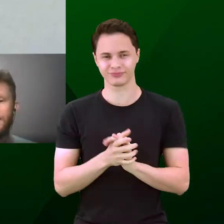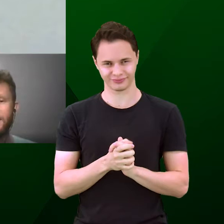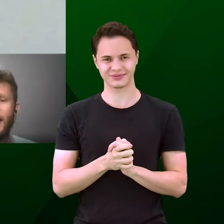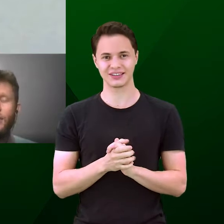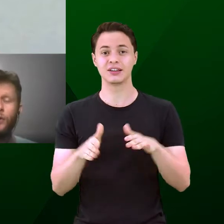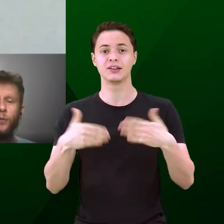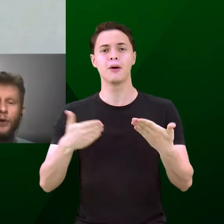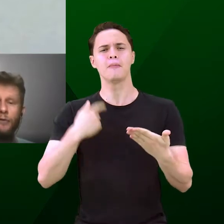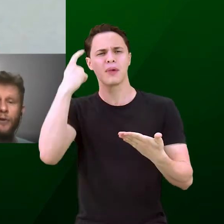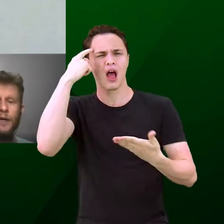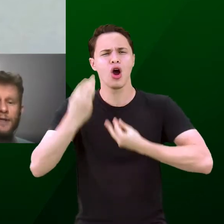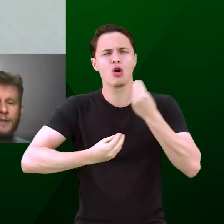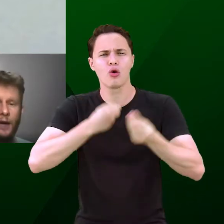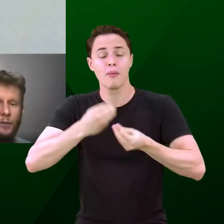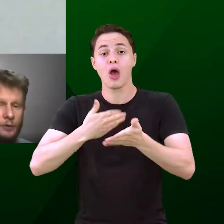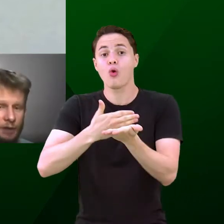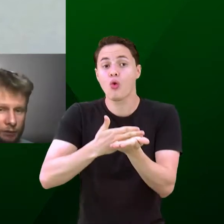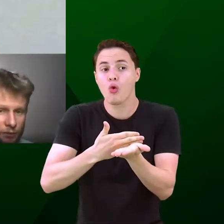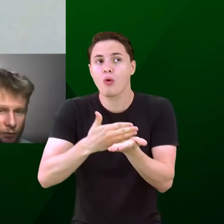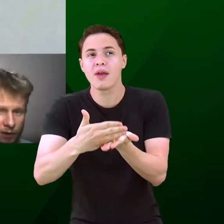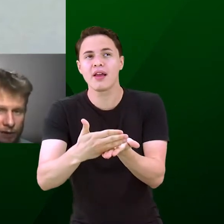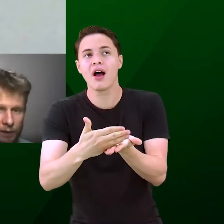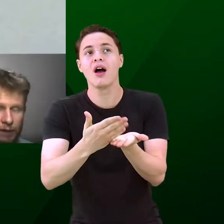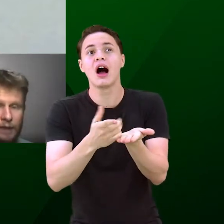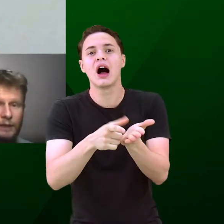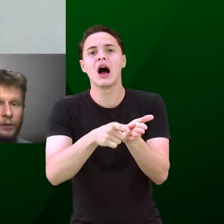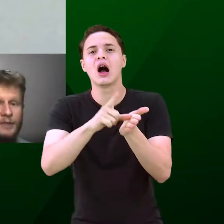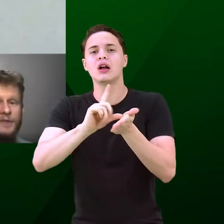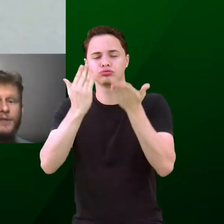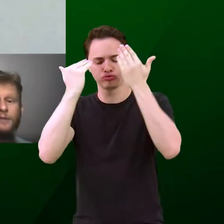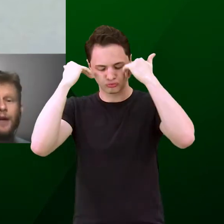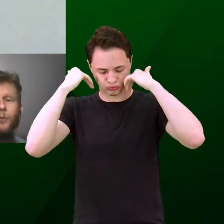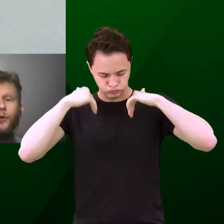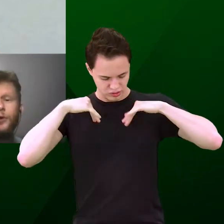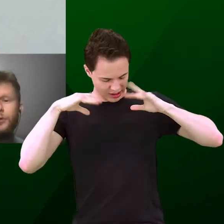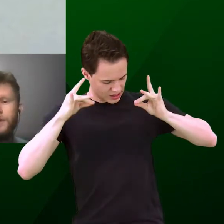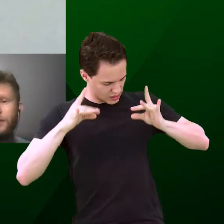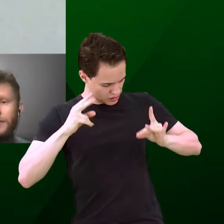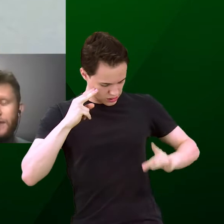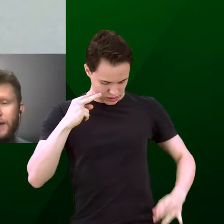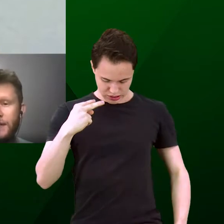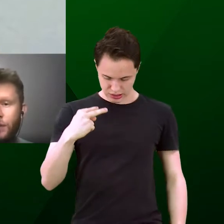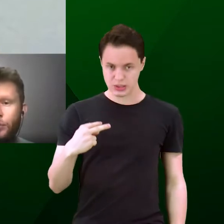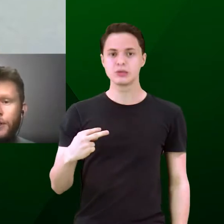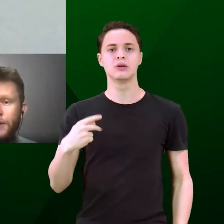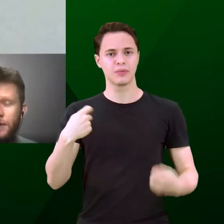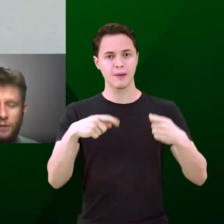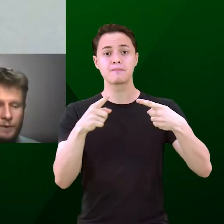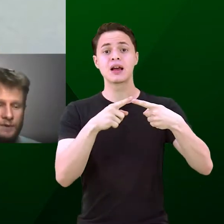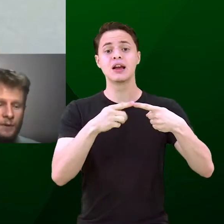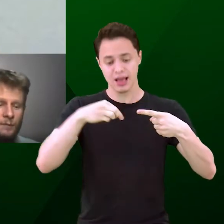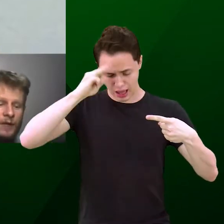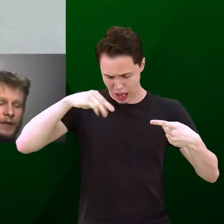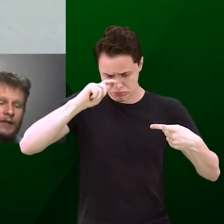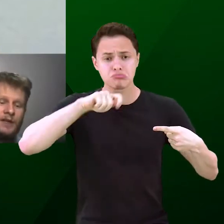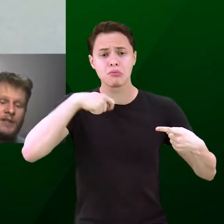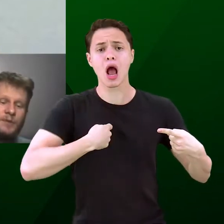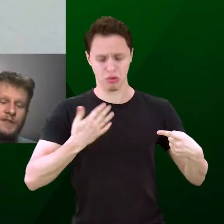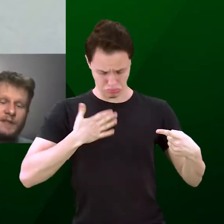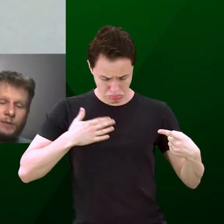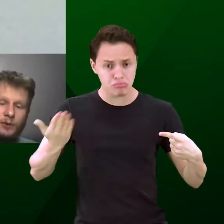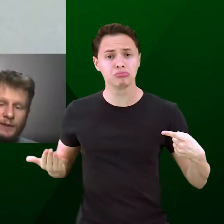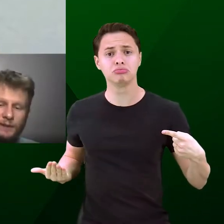não consegue 2 quadras. Né? Professor, eu caminhar 2 lances de escada eu já estou ferrado. Então, eu